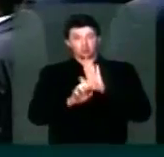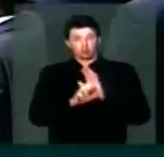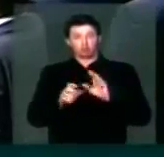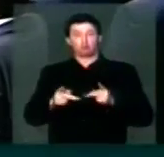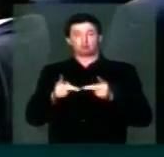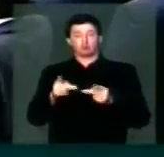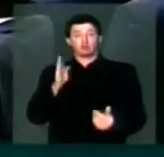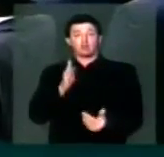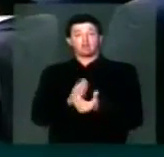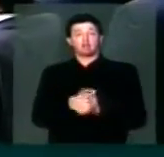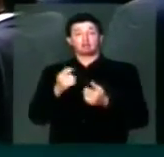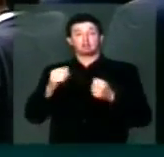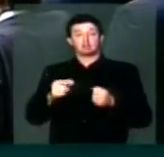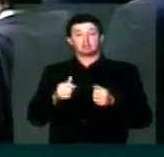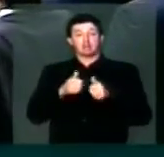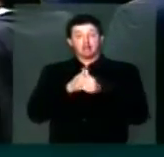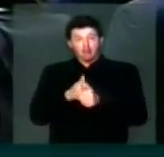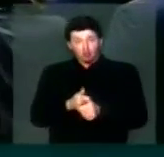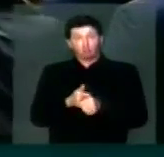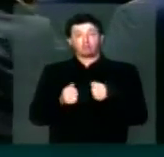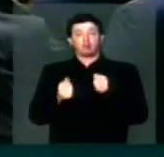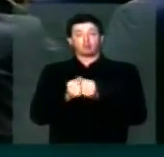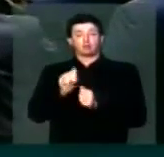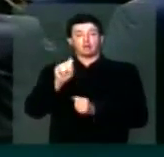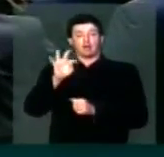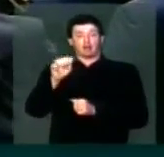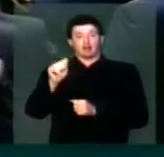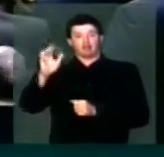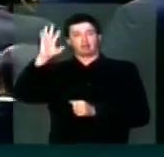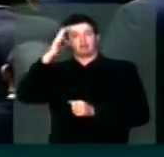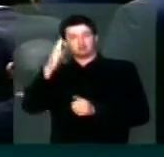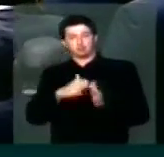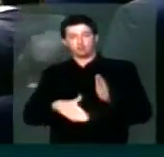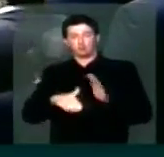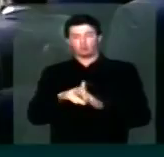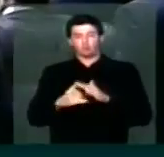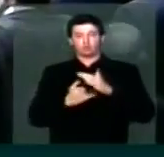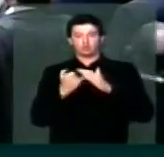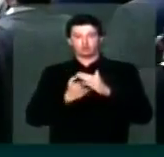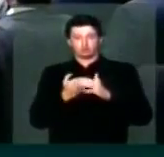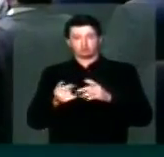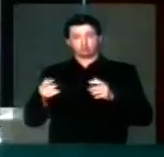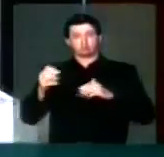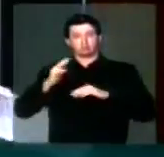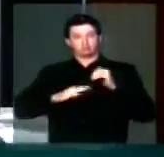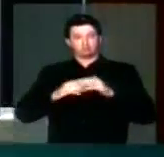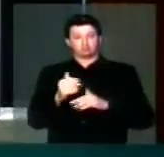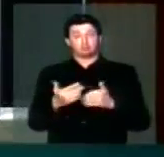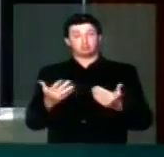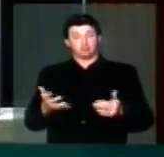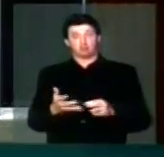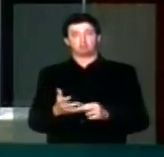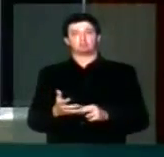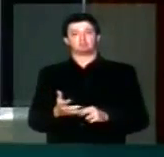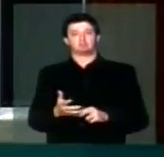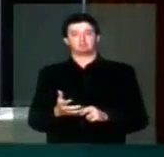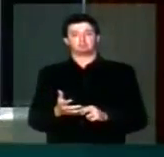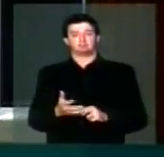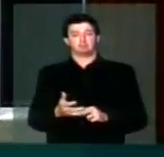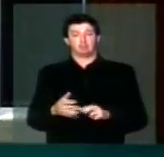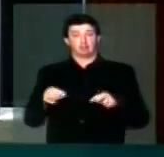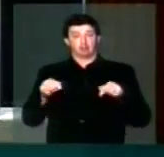cujo requerimento deve ser acompanhado das atas das decisões dos órgãos competentes. Portanto,